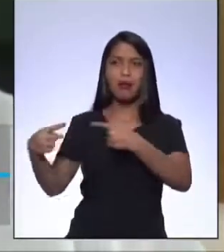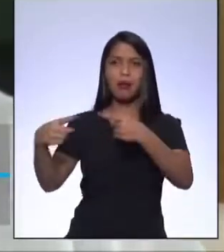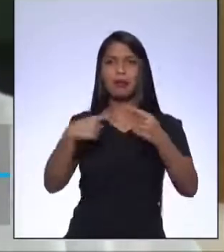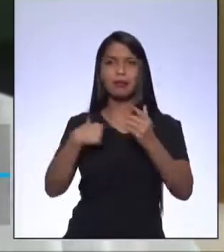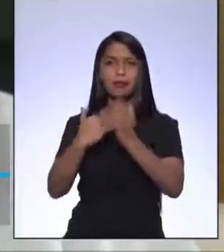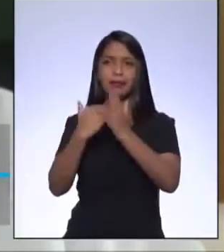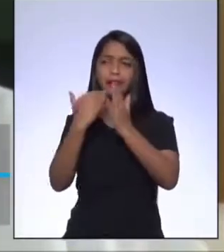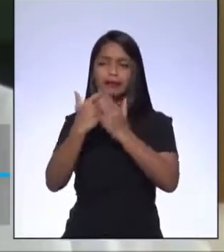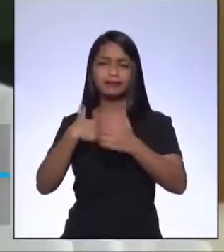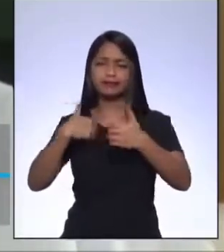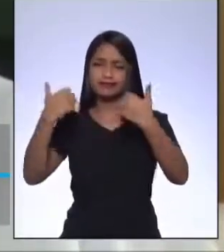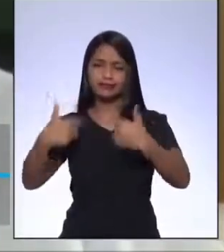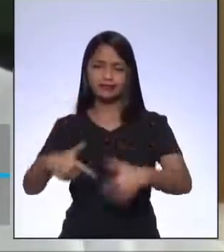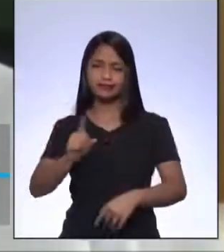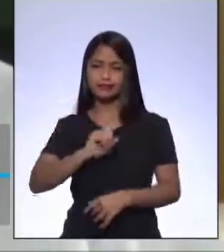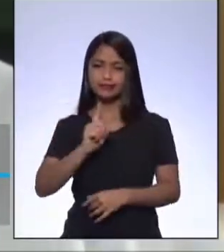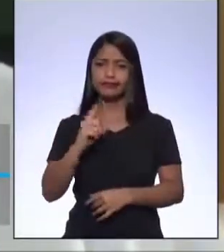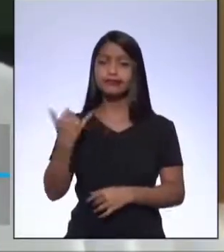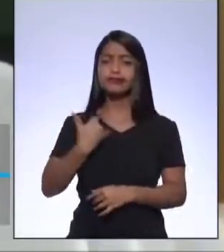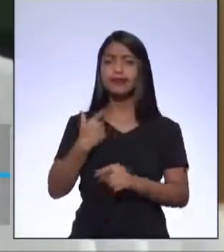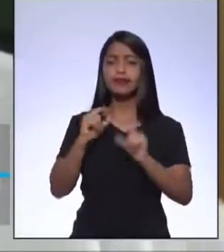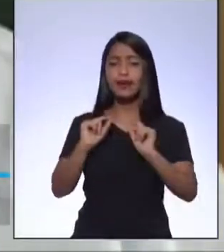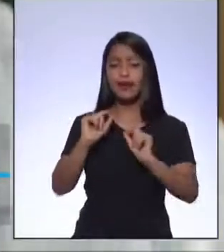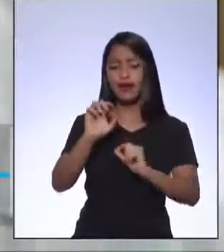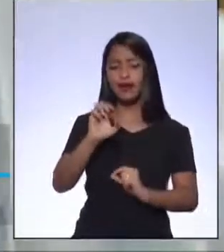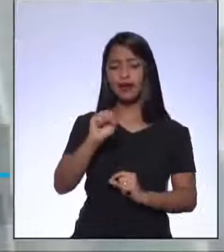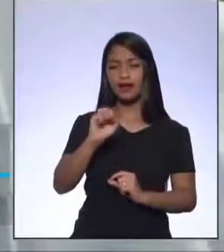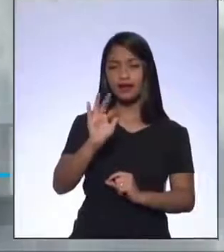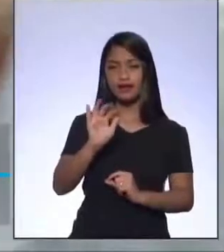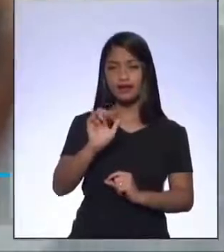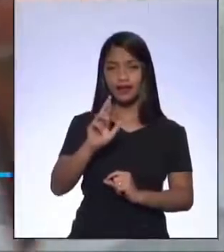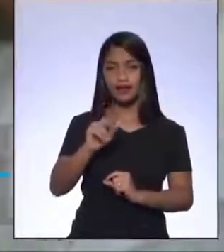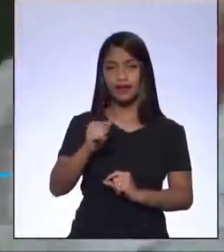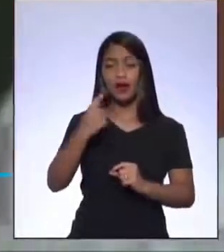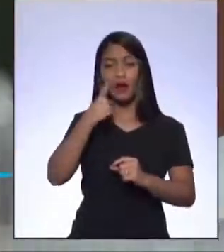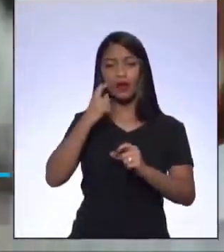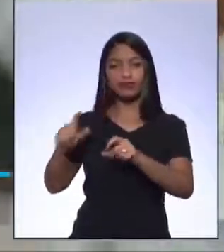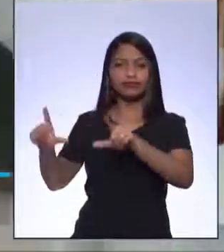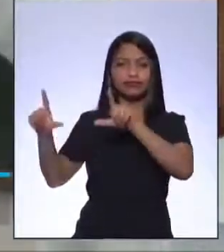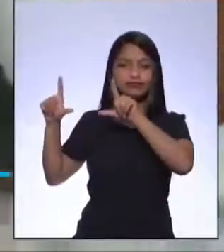uma esfera, tudo bem? Então, eu vou colocar aqui na minha lousinha, aqui, ó.